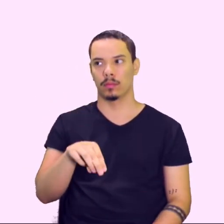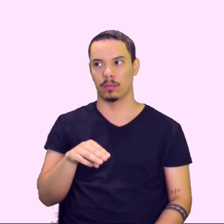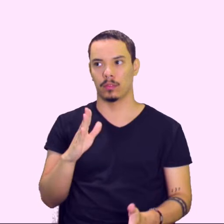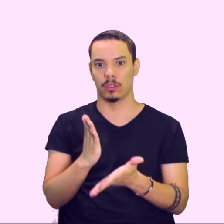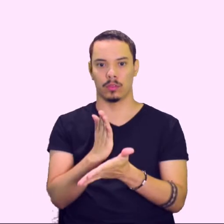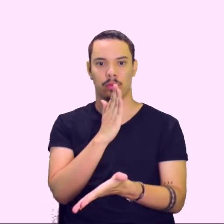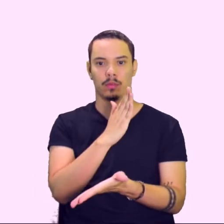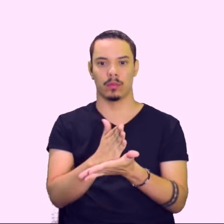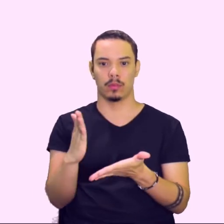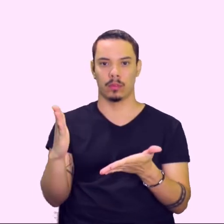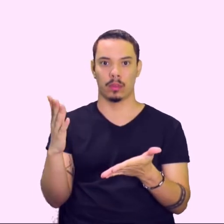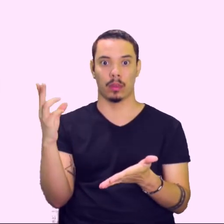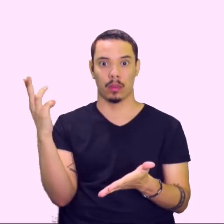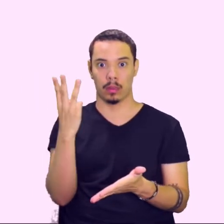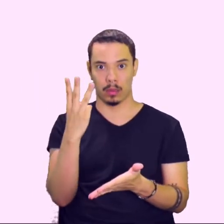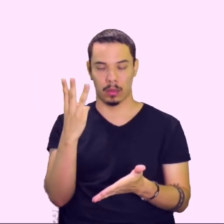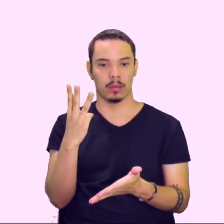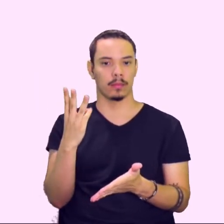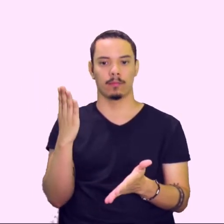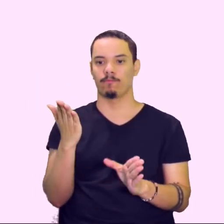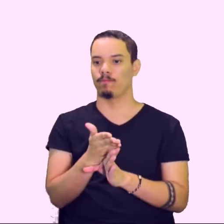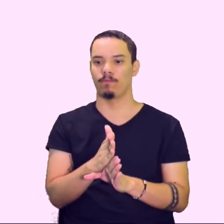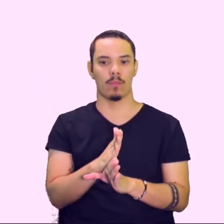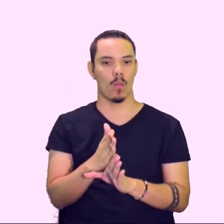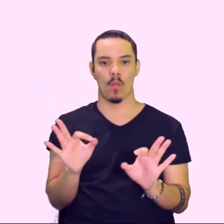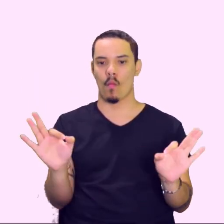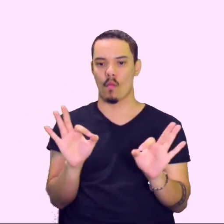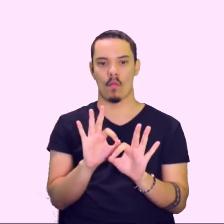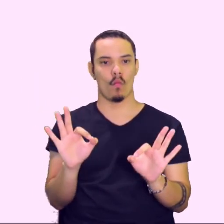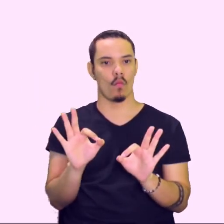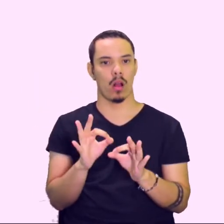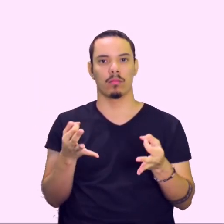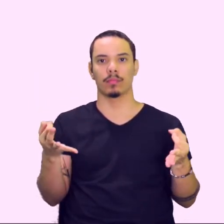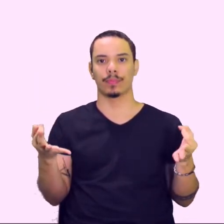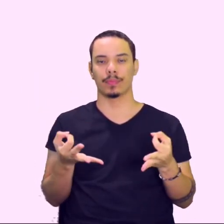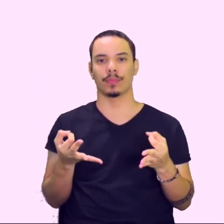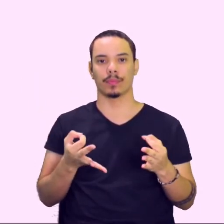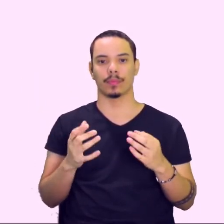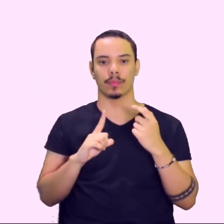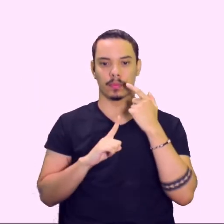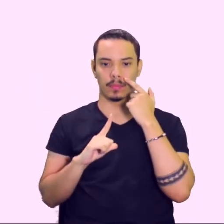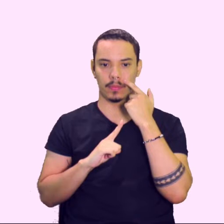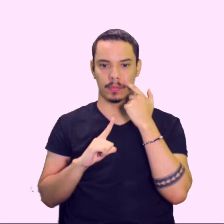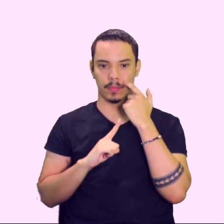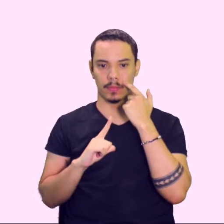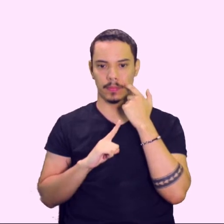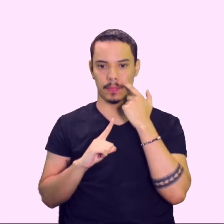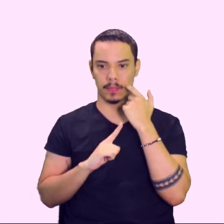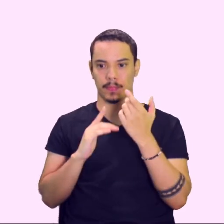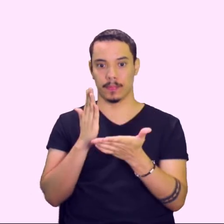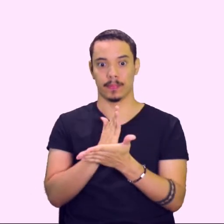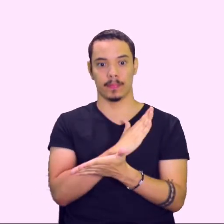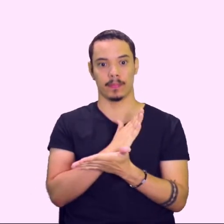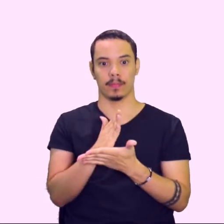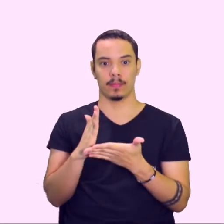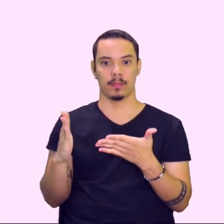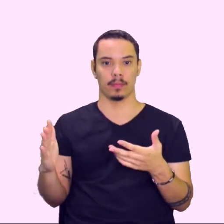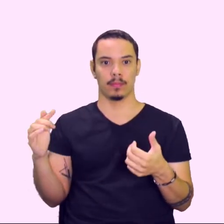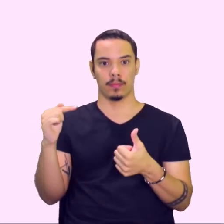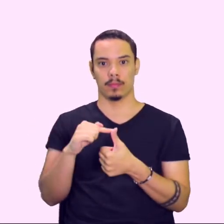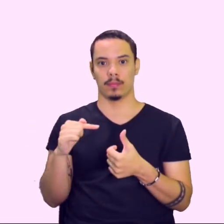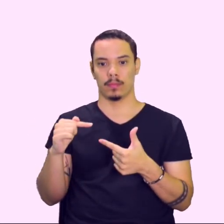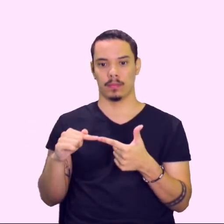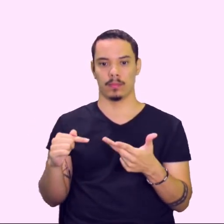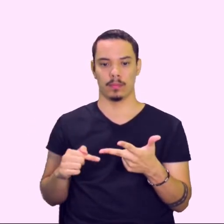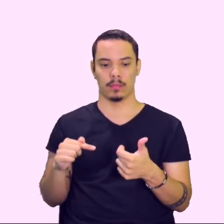grandes áreas sem fronteiras, perfeitamente divididas, como eu falei anteriormente, nas